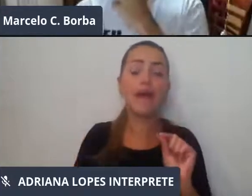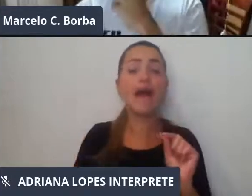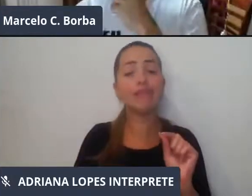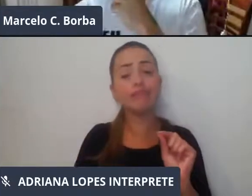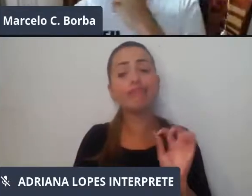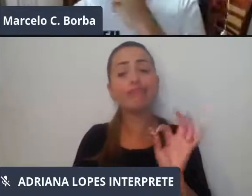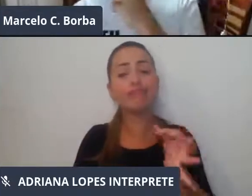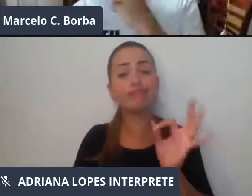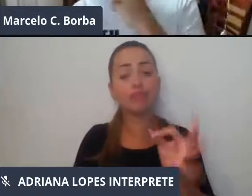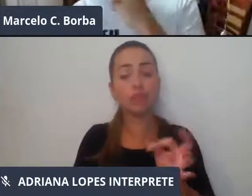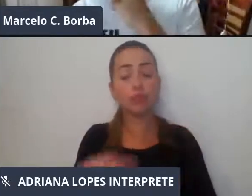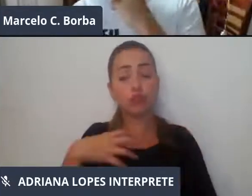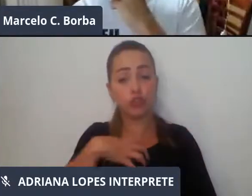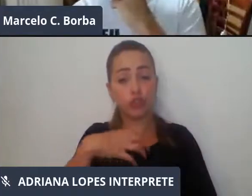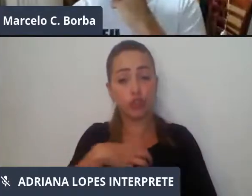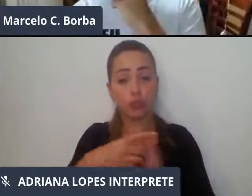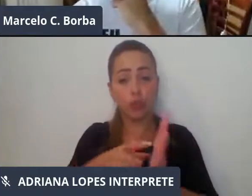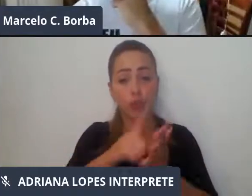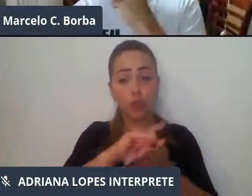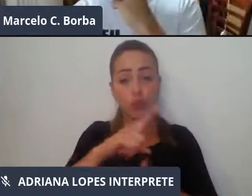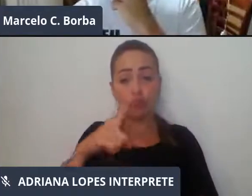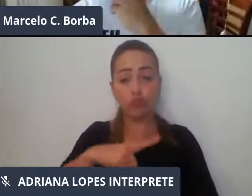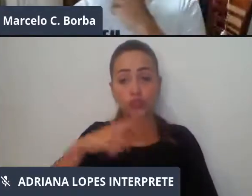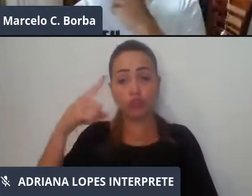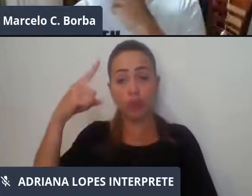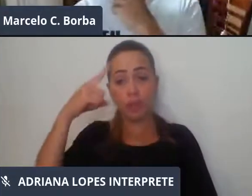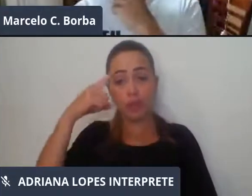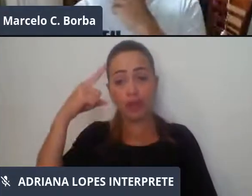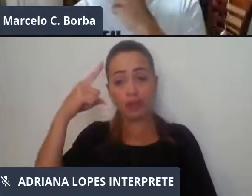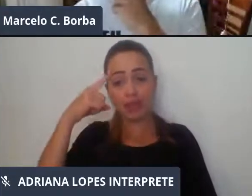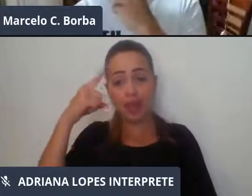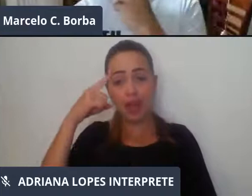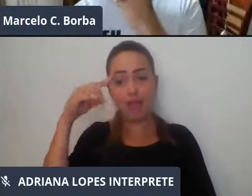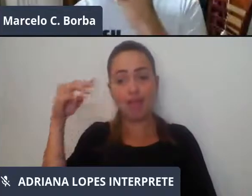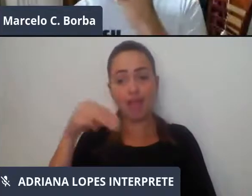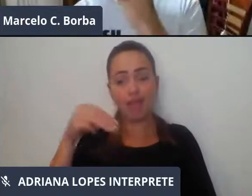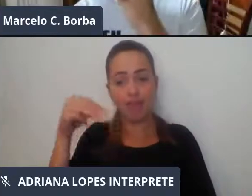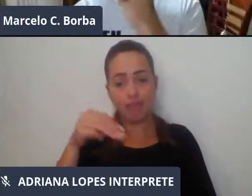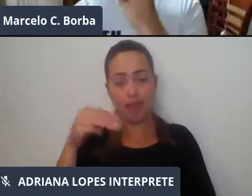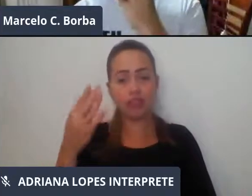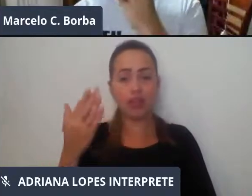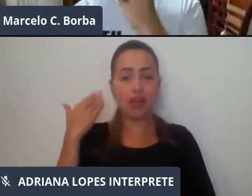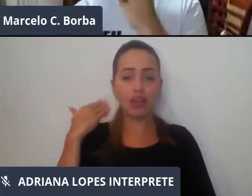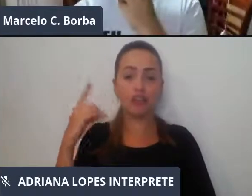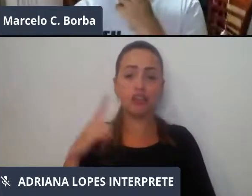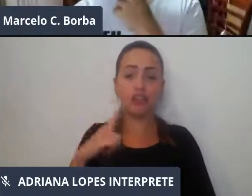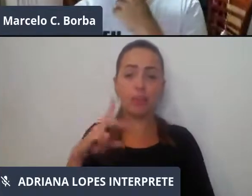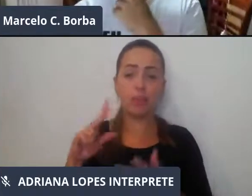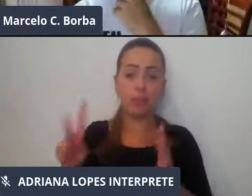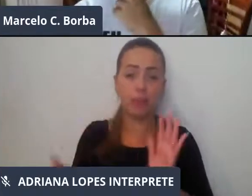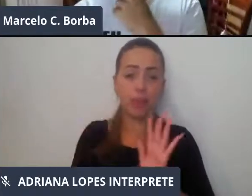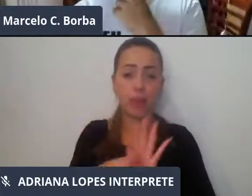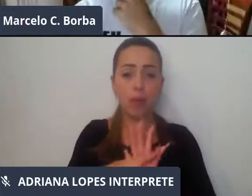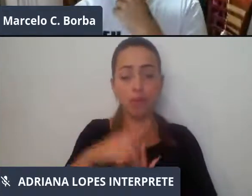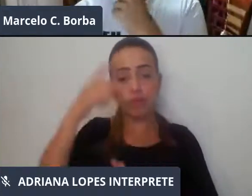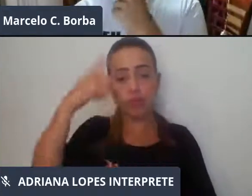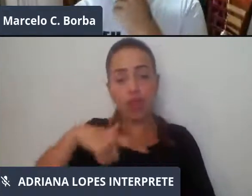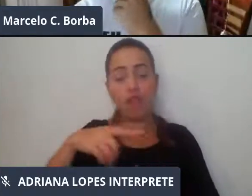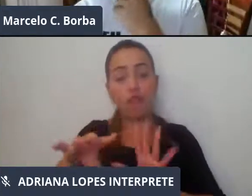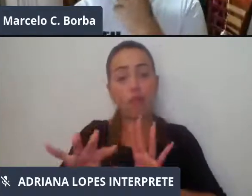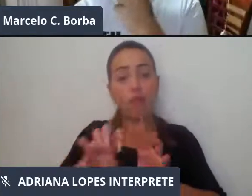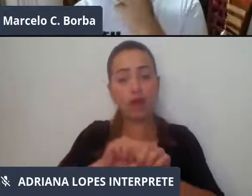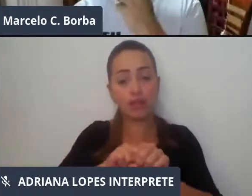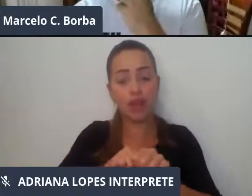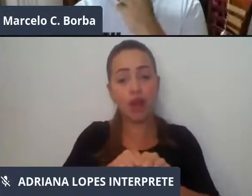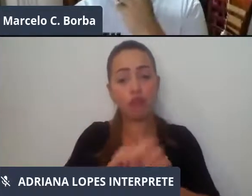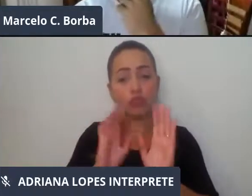aquela forma que ele tinha de pensar matematicamente, que muitas vezes ela é decorrente da sua própria formação, ou seja,